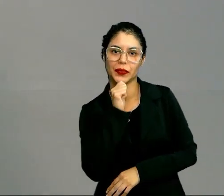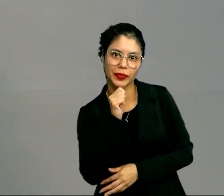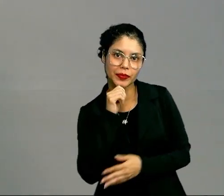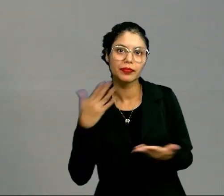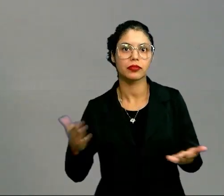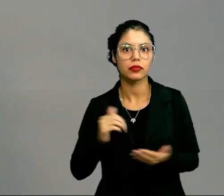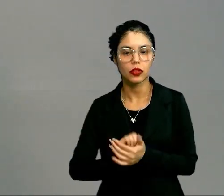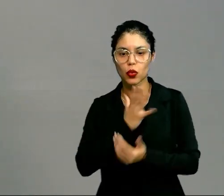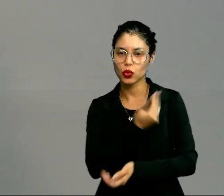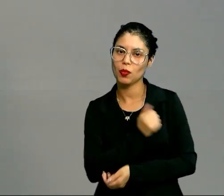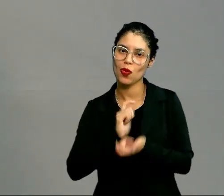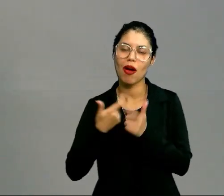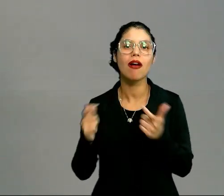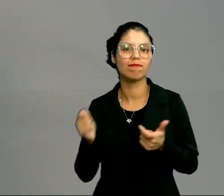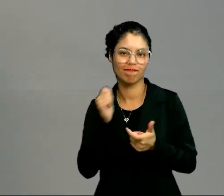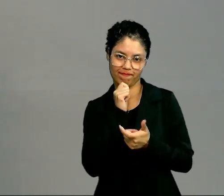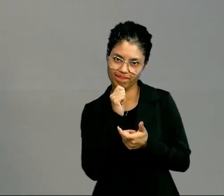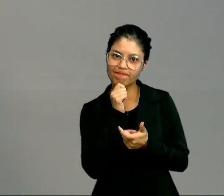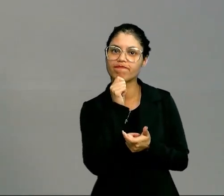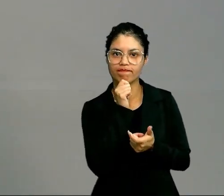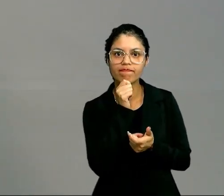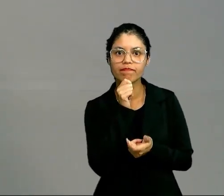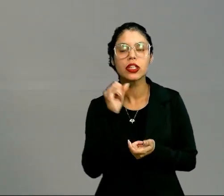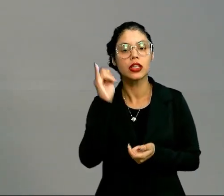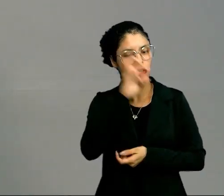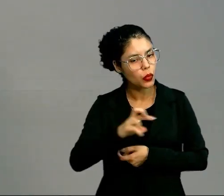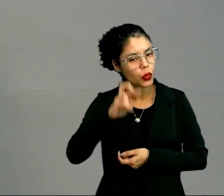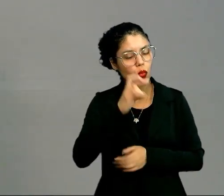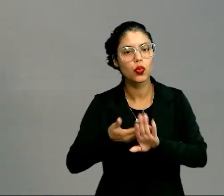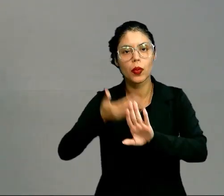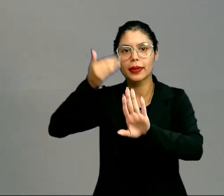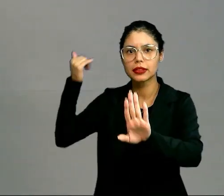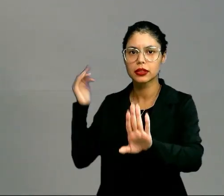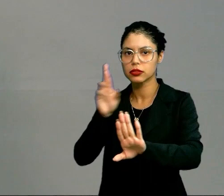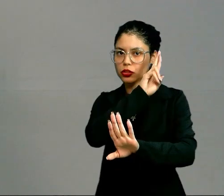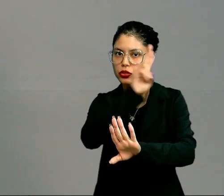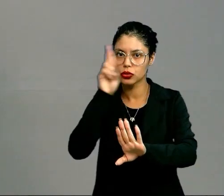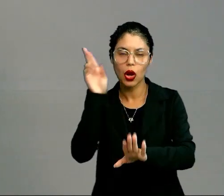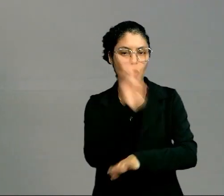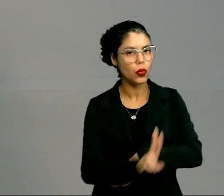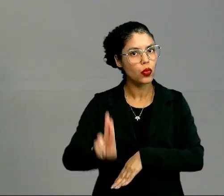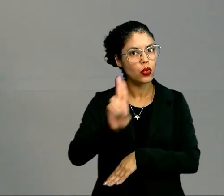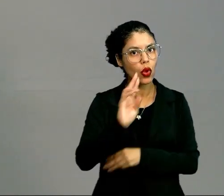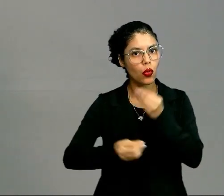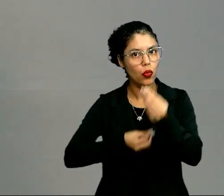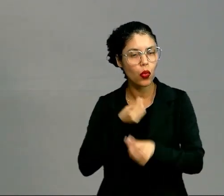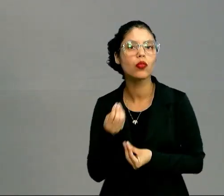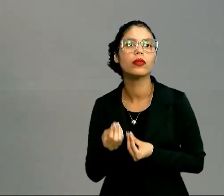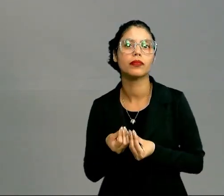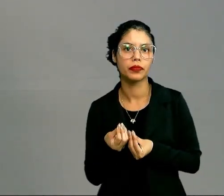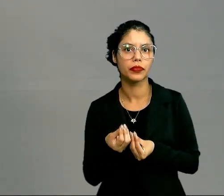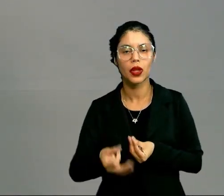números continuam altos. Então, assim, se nós fizermos uma alusão histórica, nós poderíamos utilizar isso como